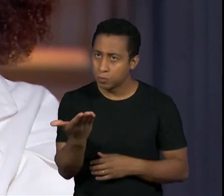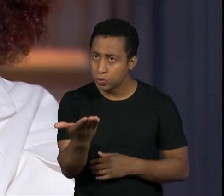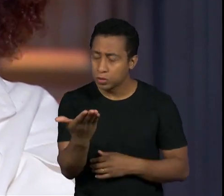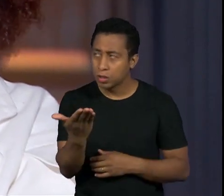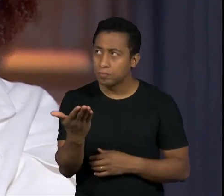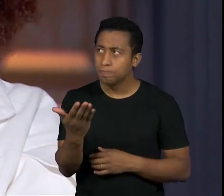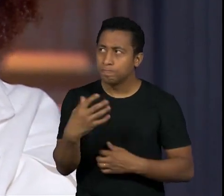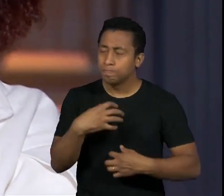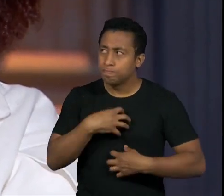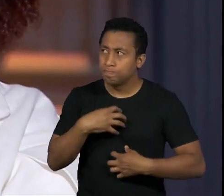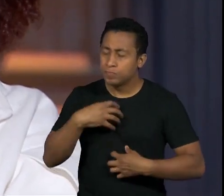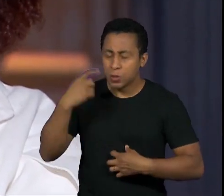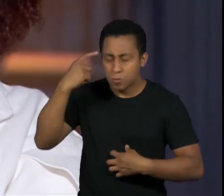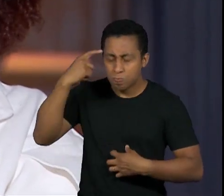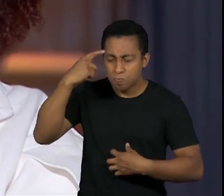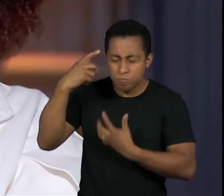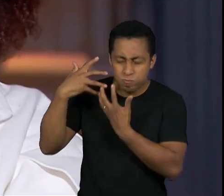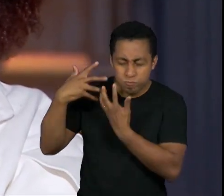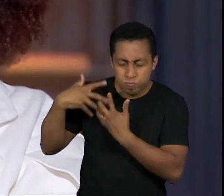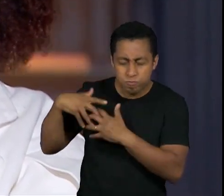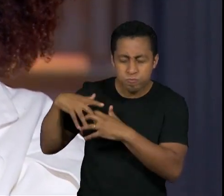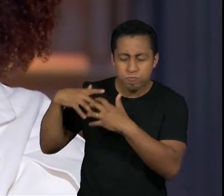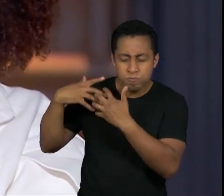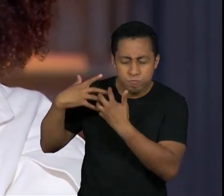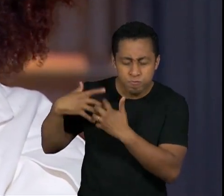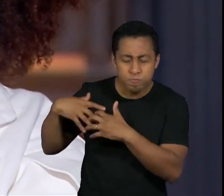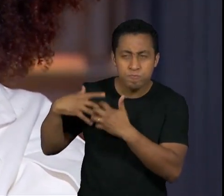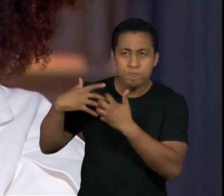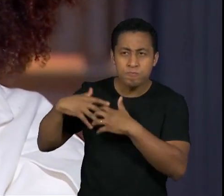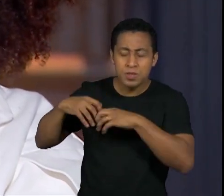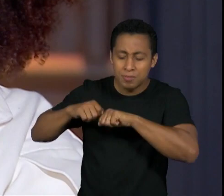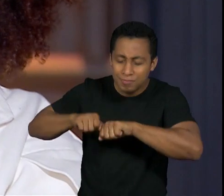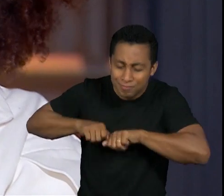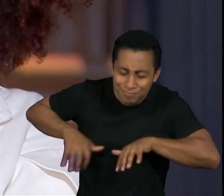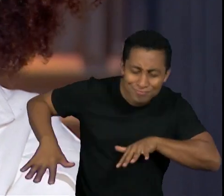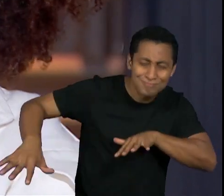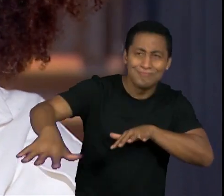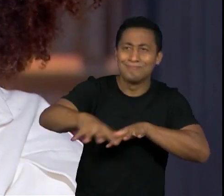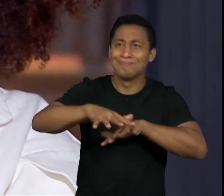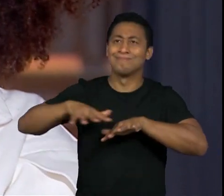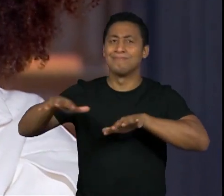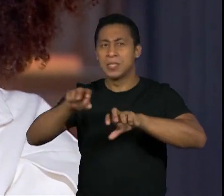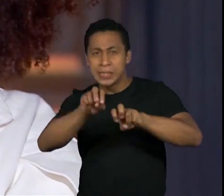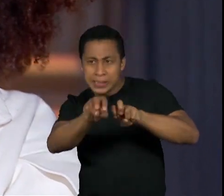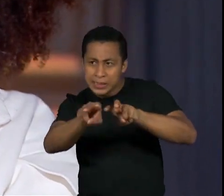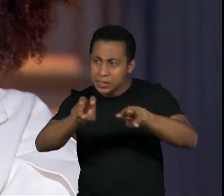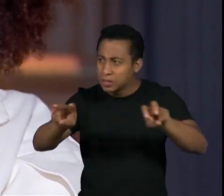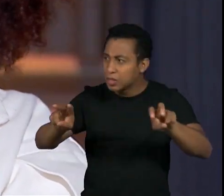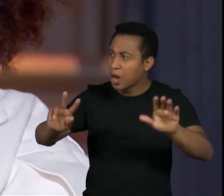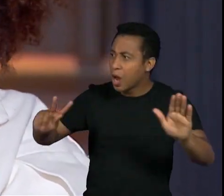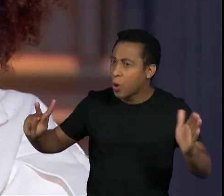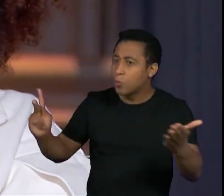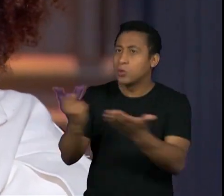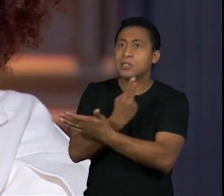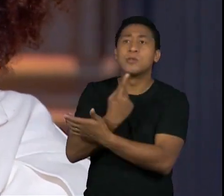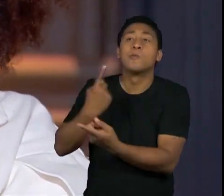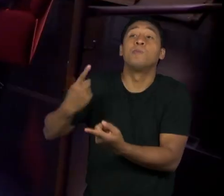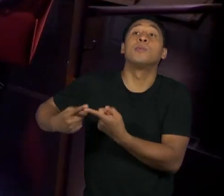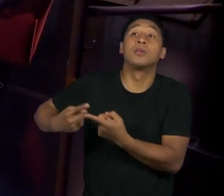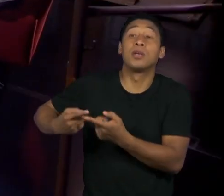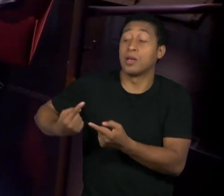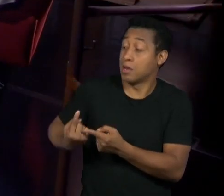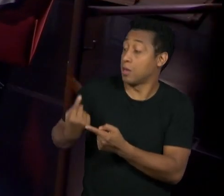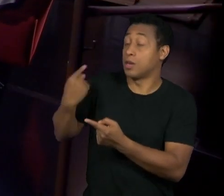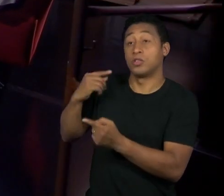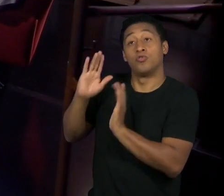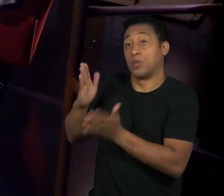chamado forma-pensamento, que eu produzo a realidade e a materialidade do que está ao meu redor a partir daquilo que eu acredito. E